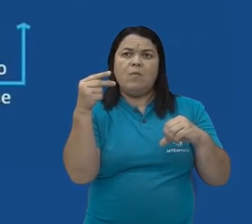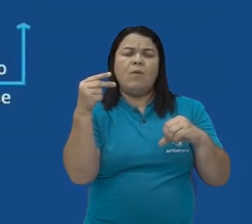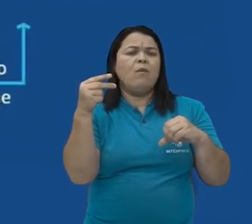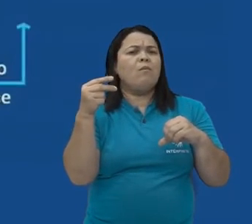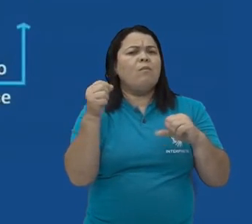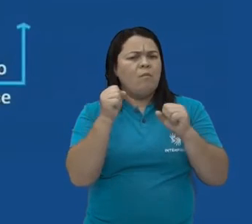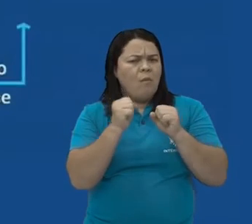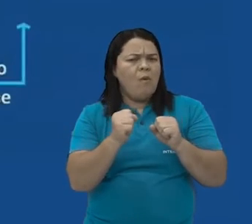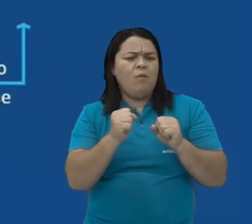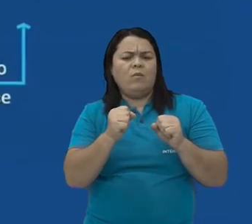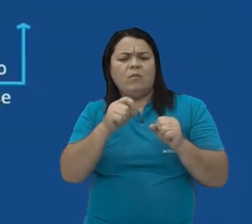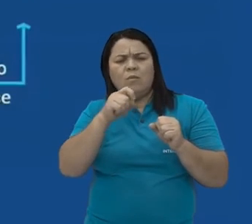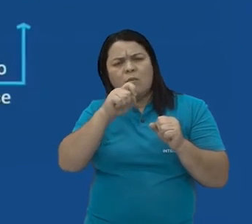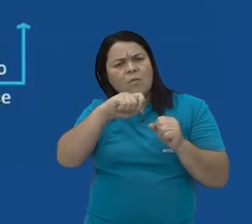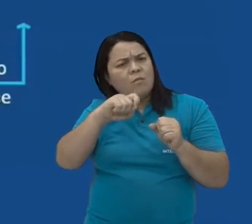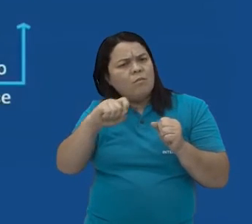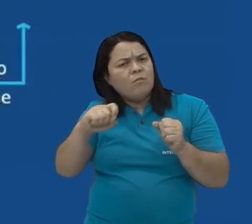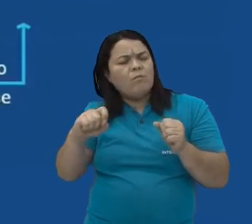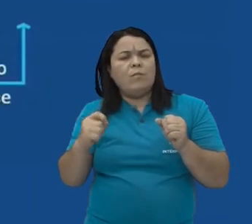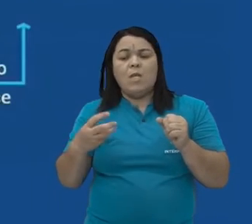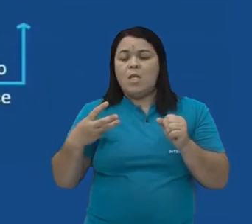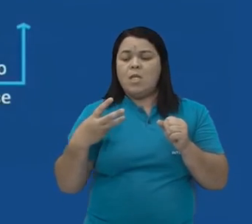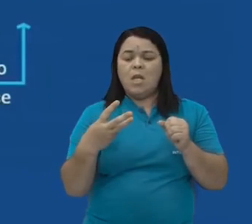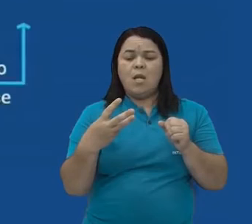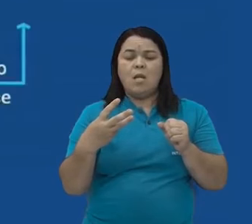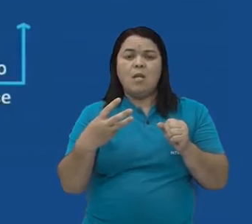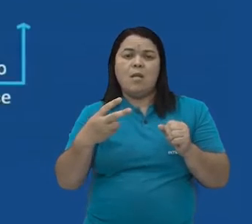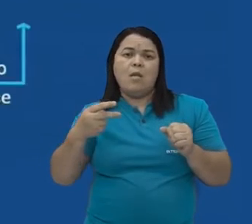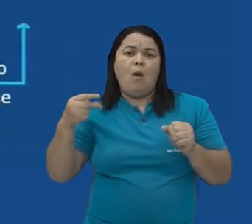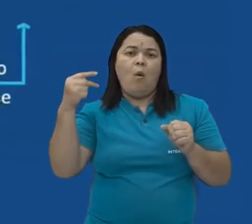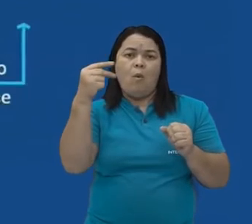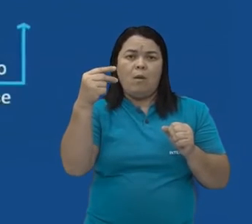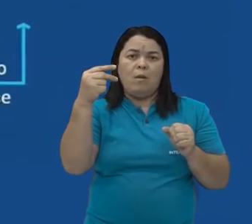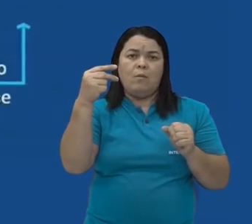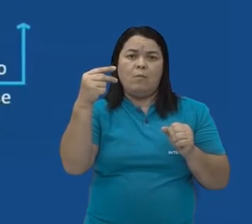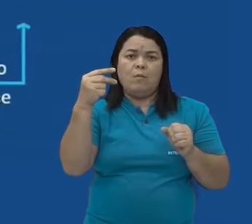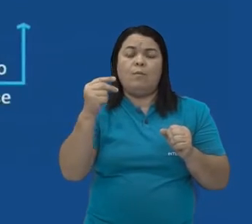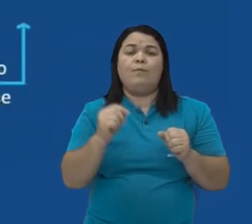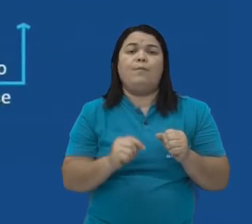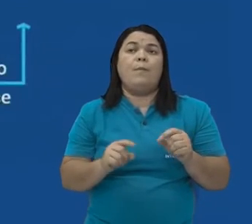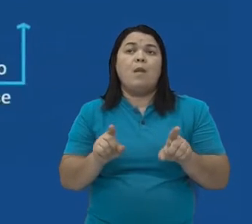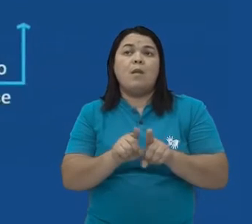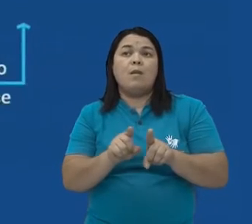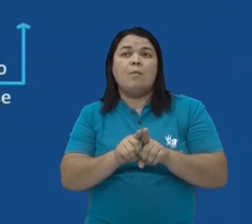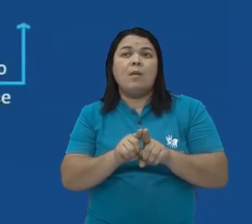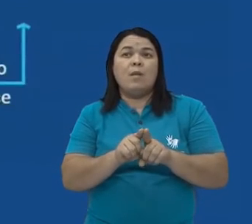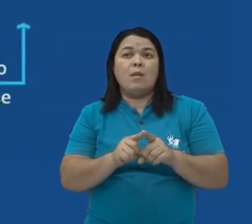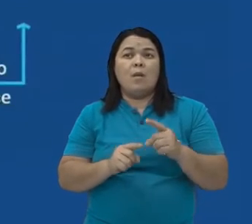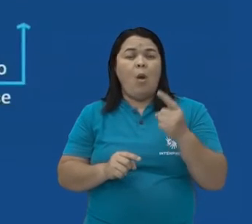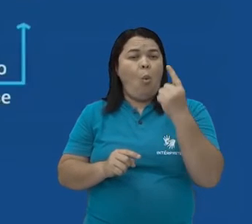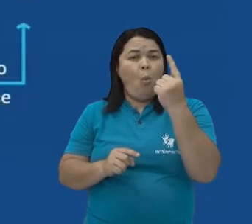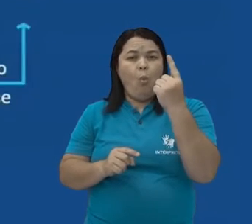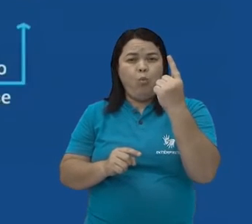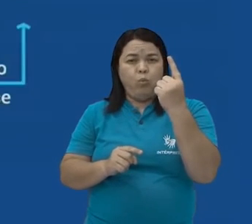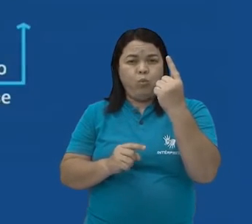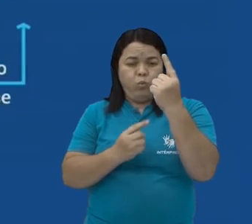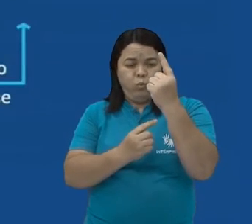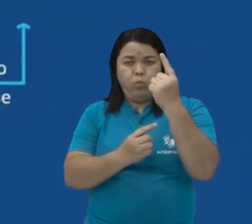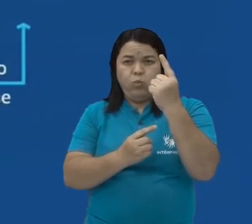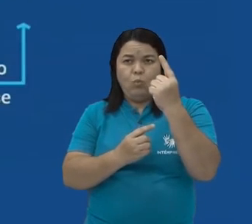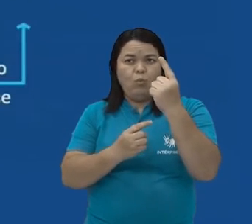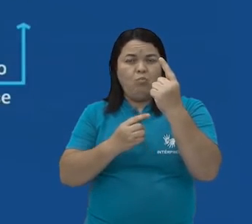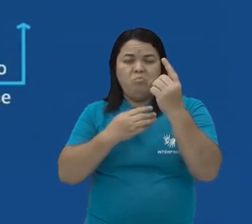sendo 3 ao quadrado, tá? E, além disso, pessoal, o 1 elevado a qualquer